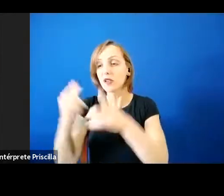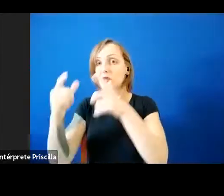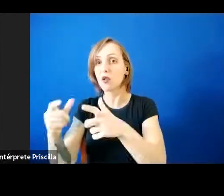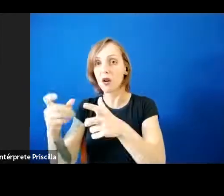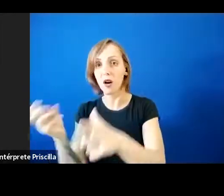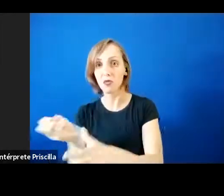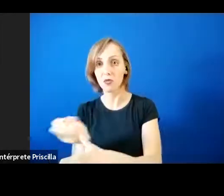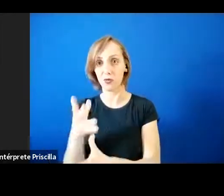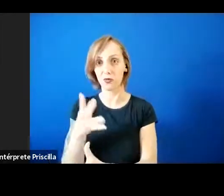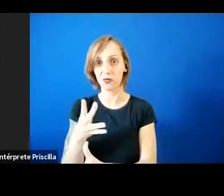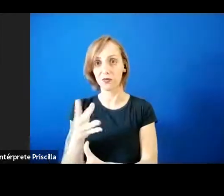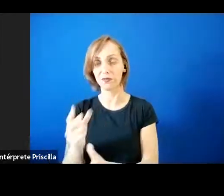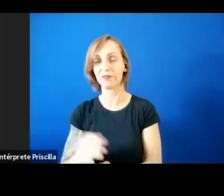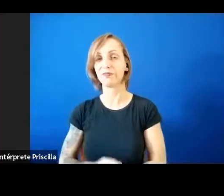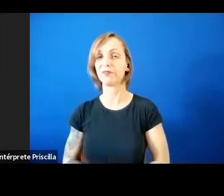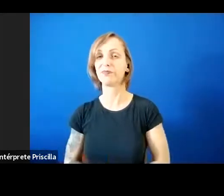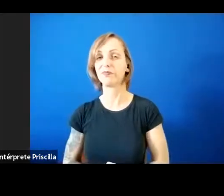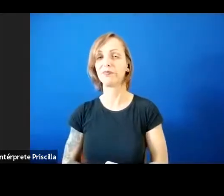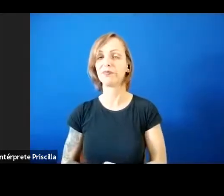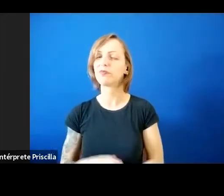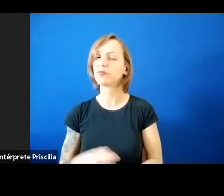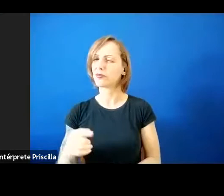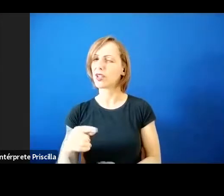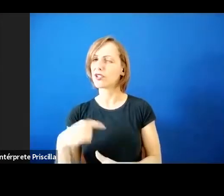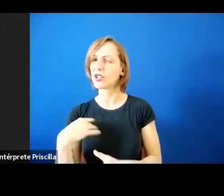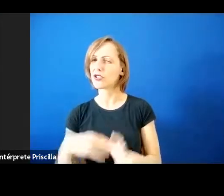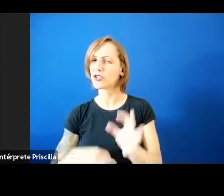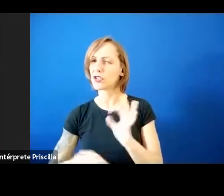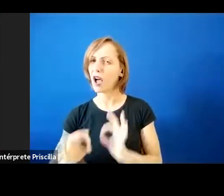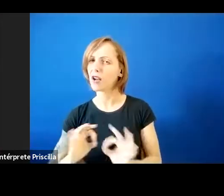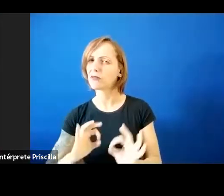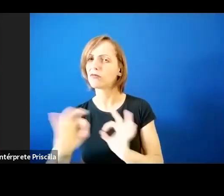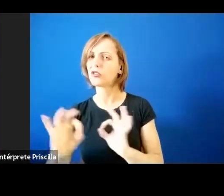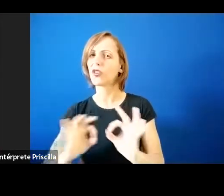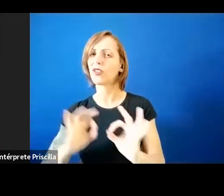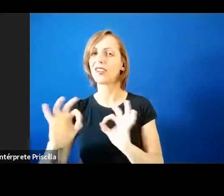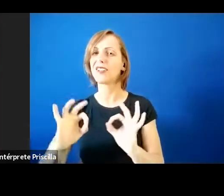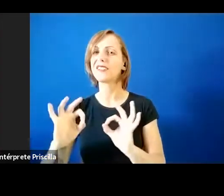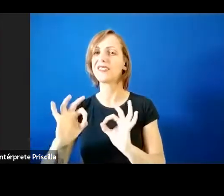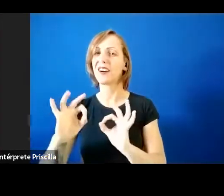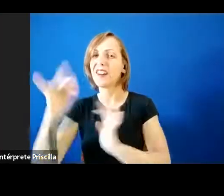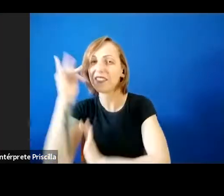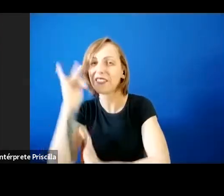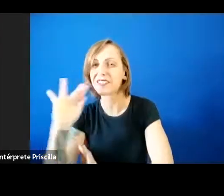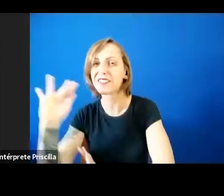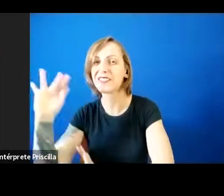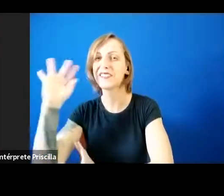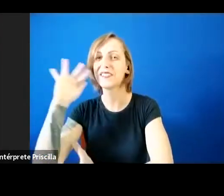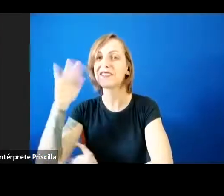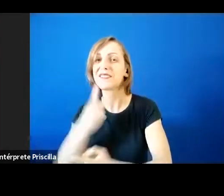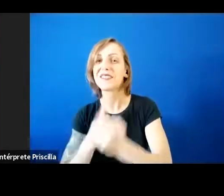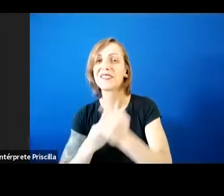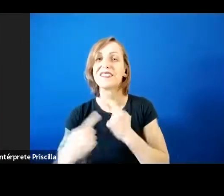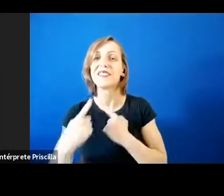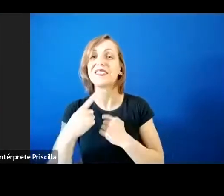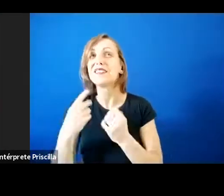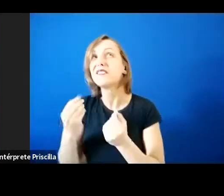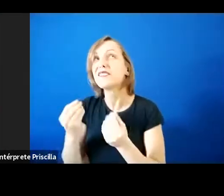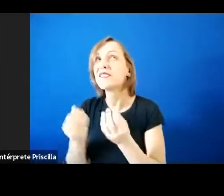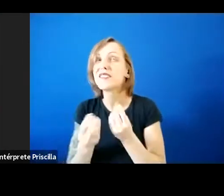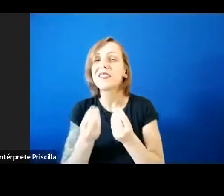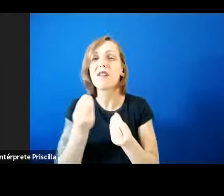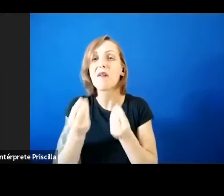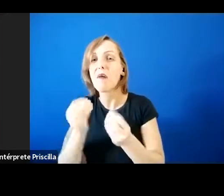assim, se preparando para, almejando, né, esse fim de pandemia, esse início